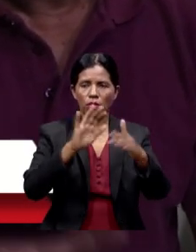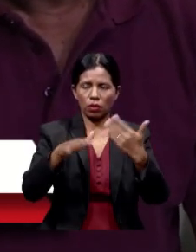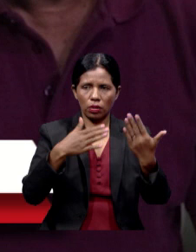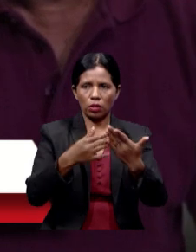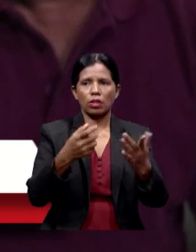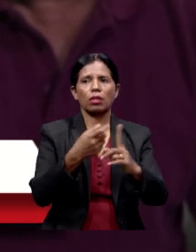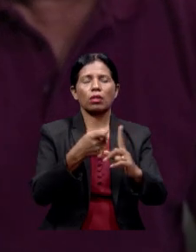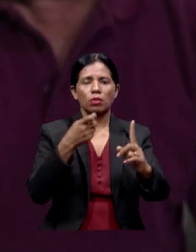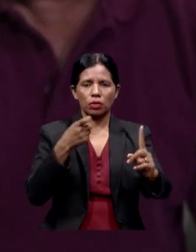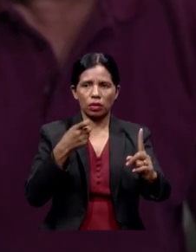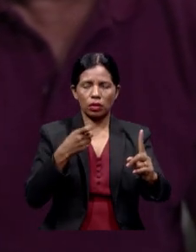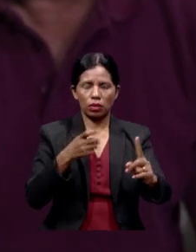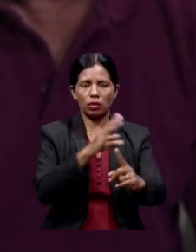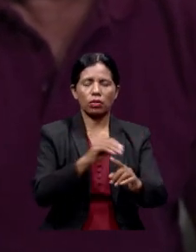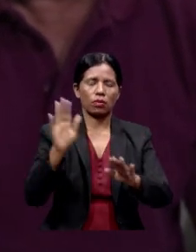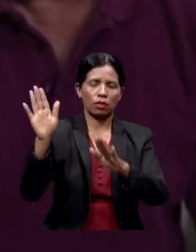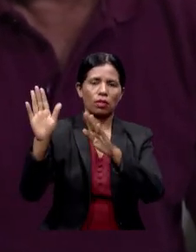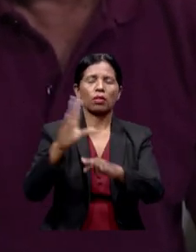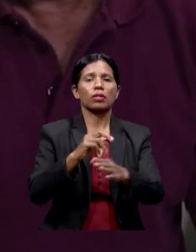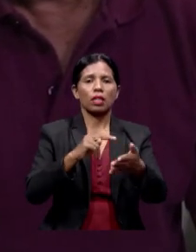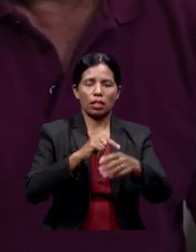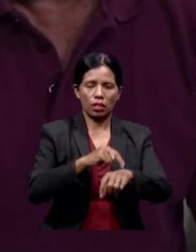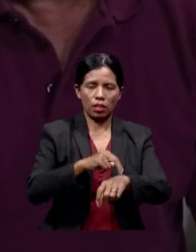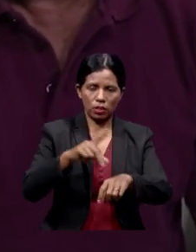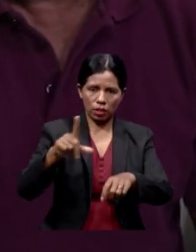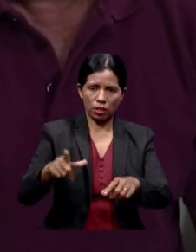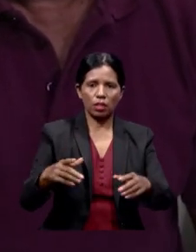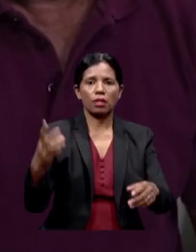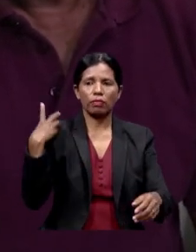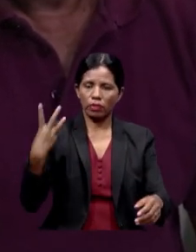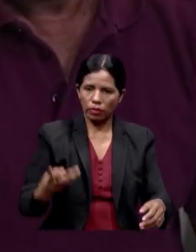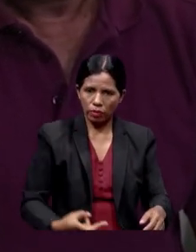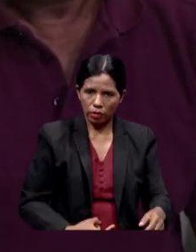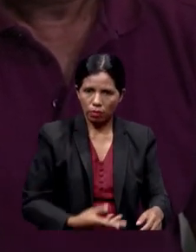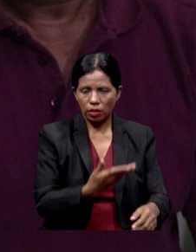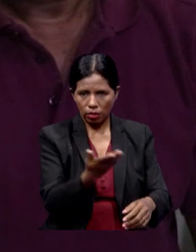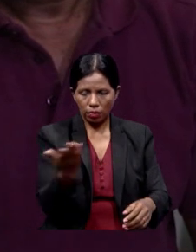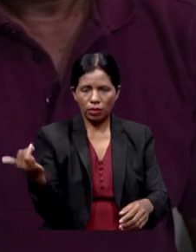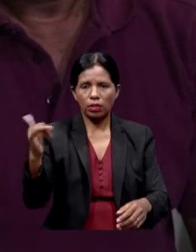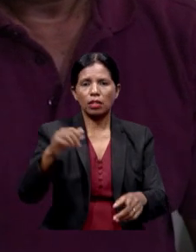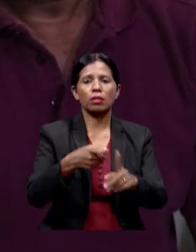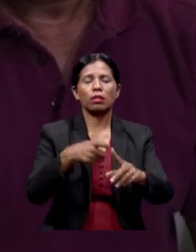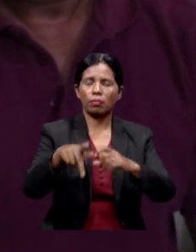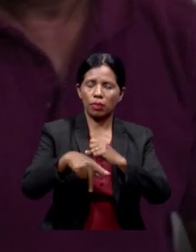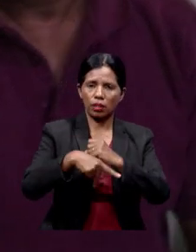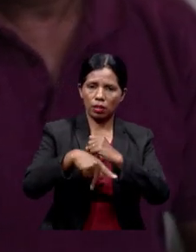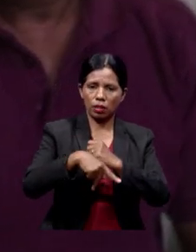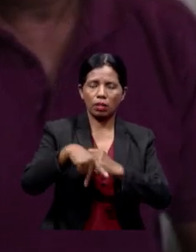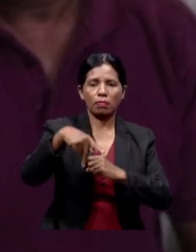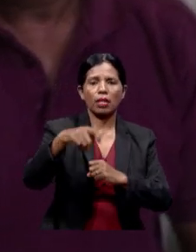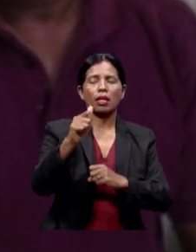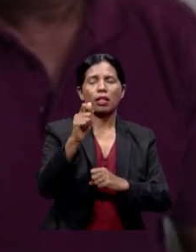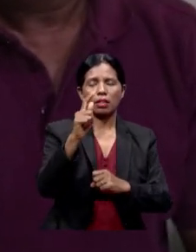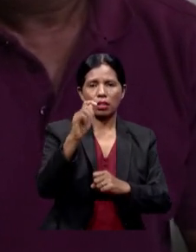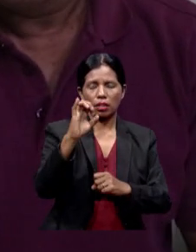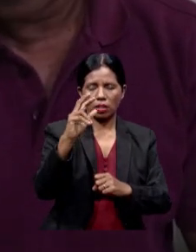usi base to ira nacional ato bem-vindo a Itvotira nemos agradece no